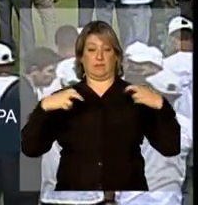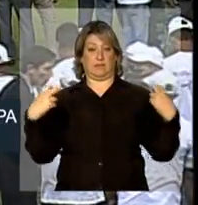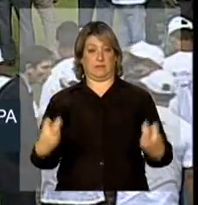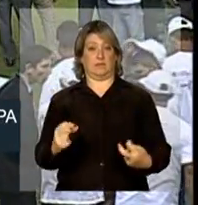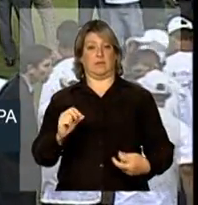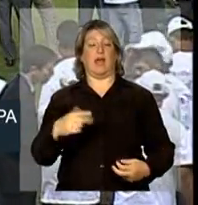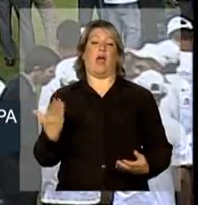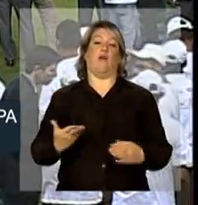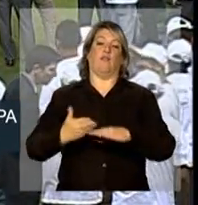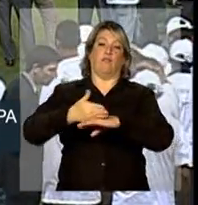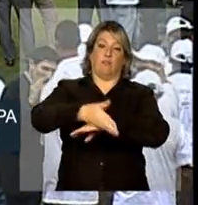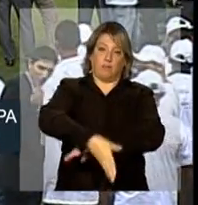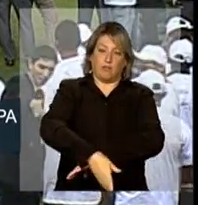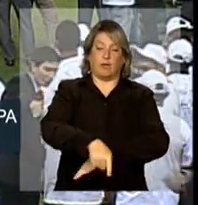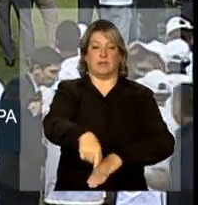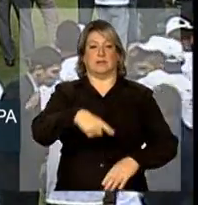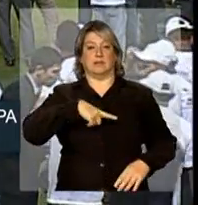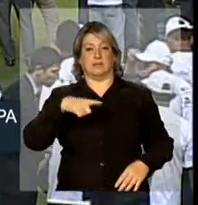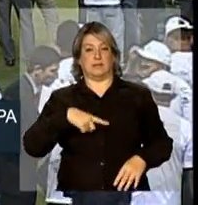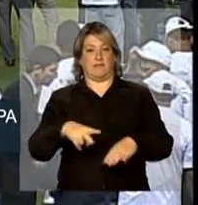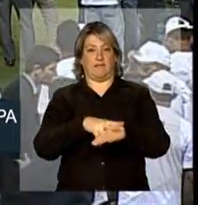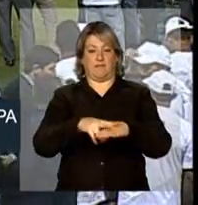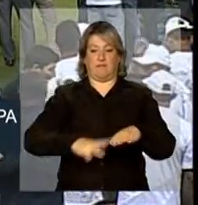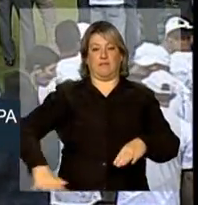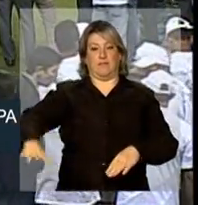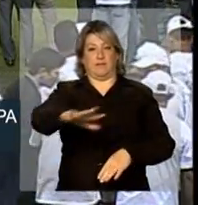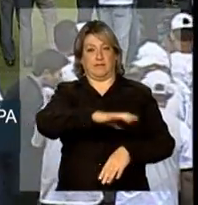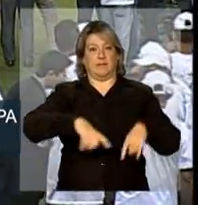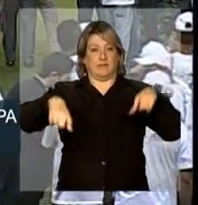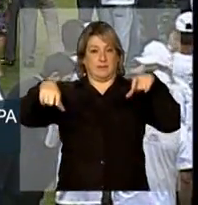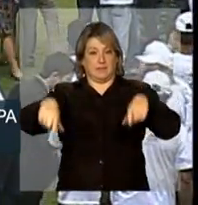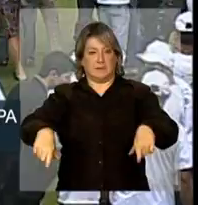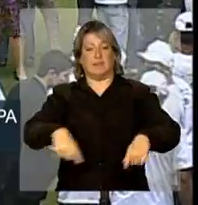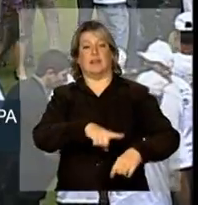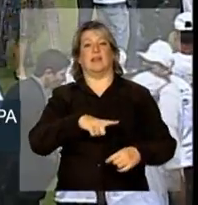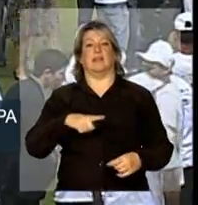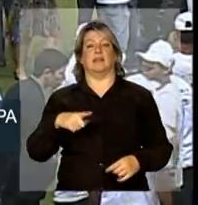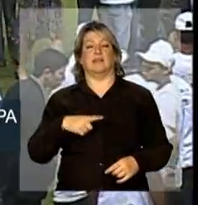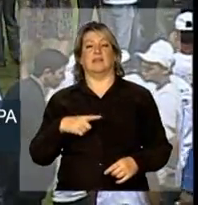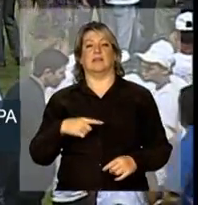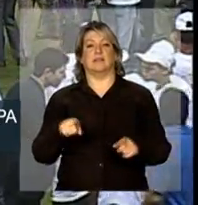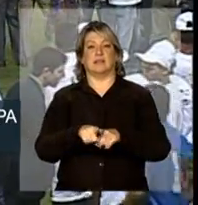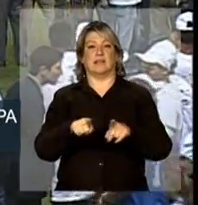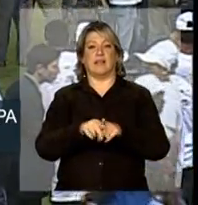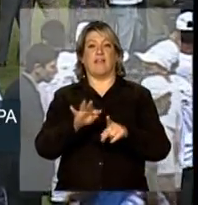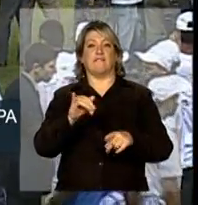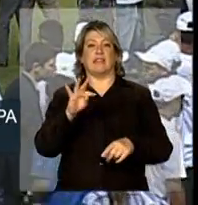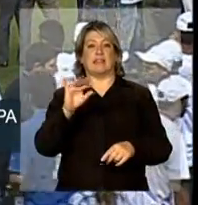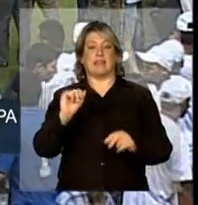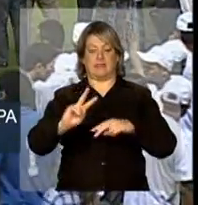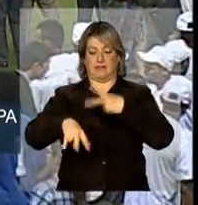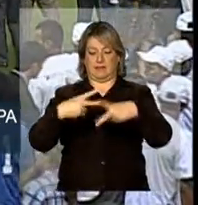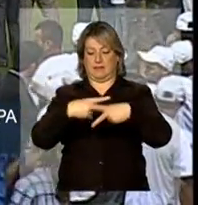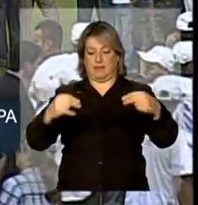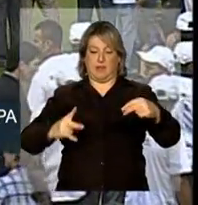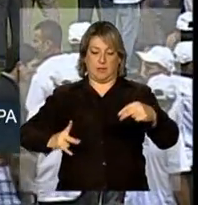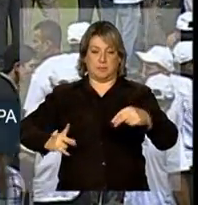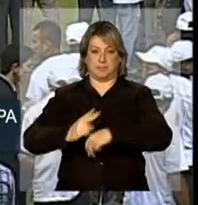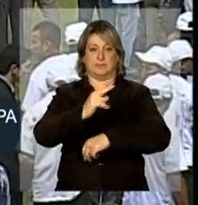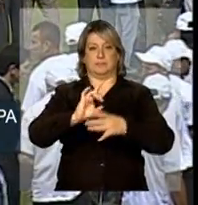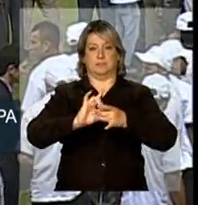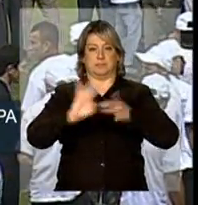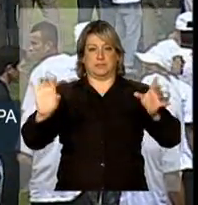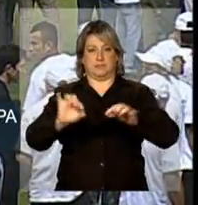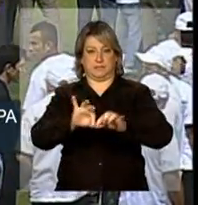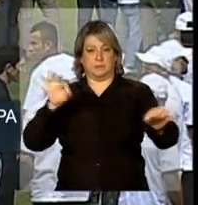ao gramado. Na saída do túnel para o campo, ela descerrou a fita inaugural, tirou foto